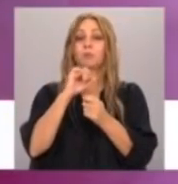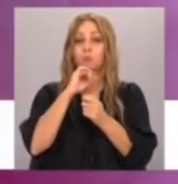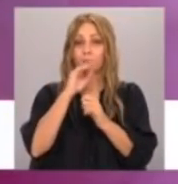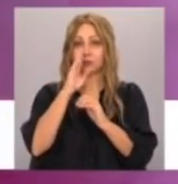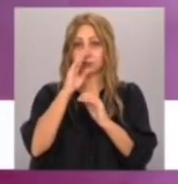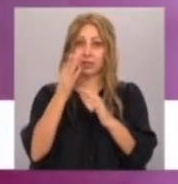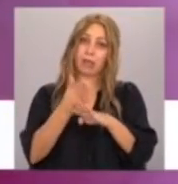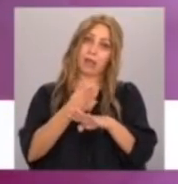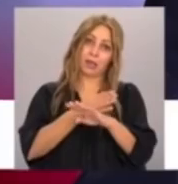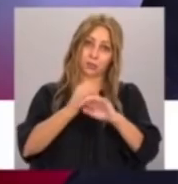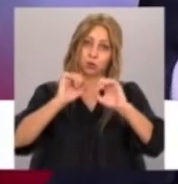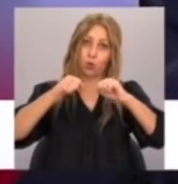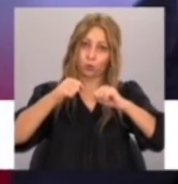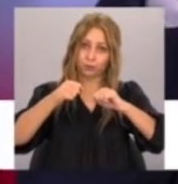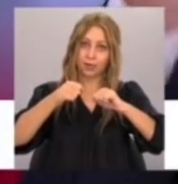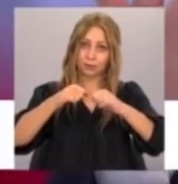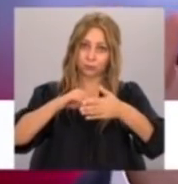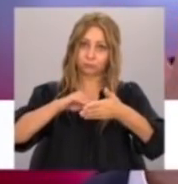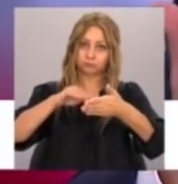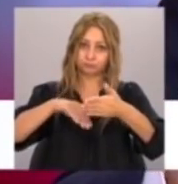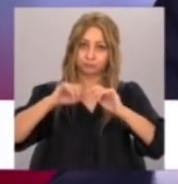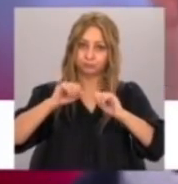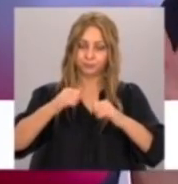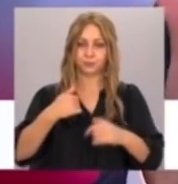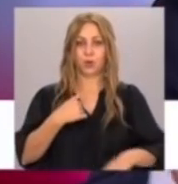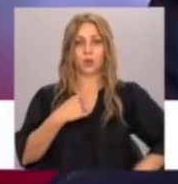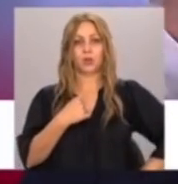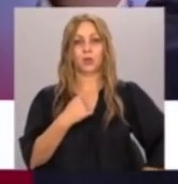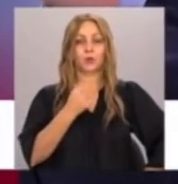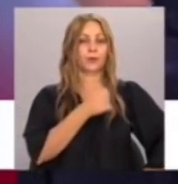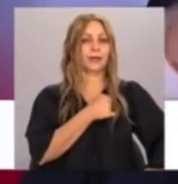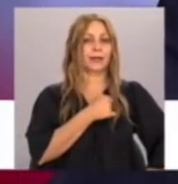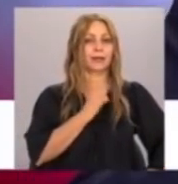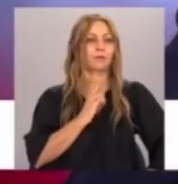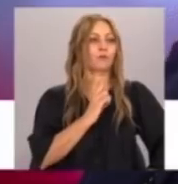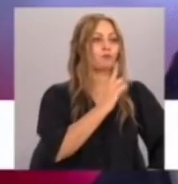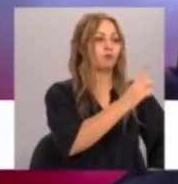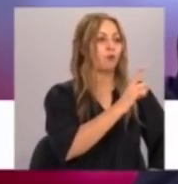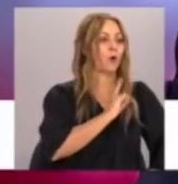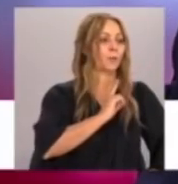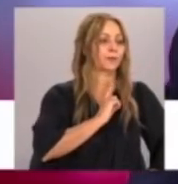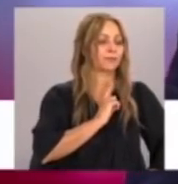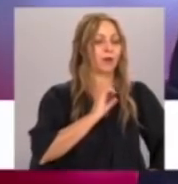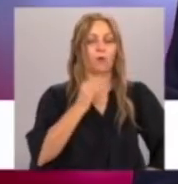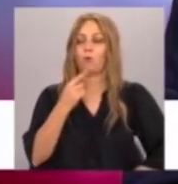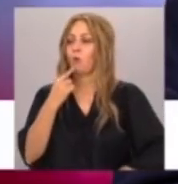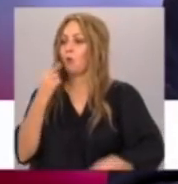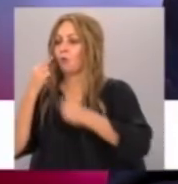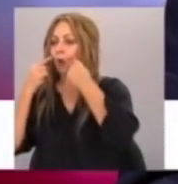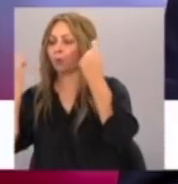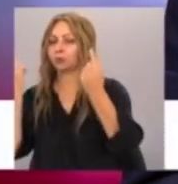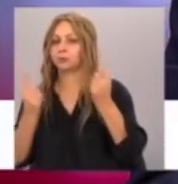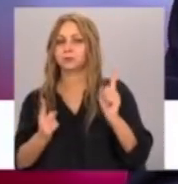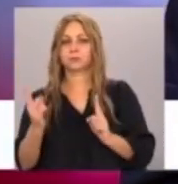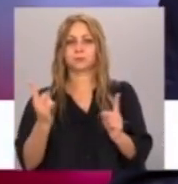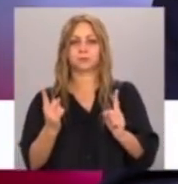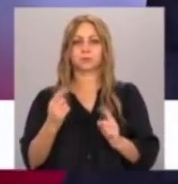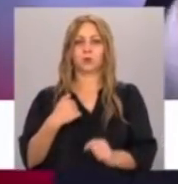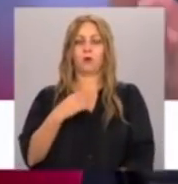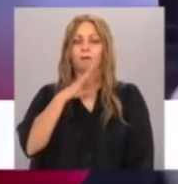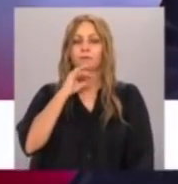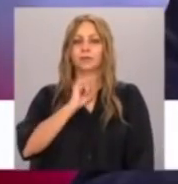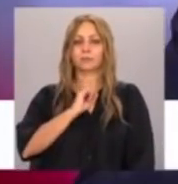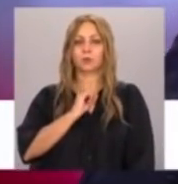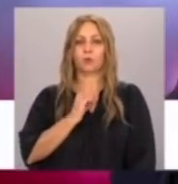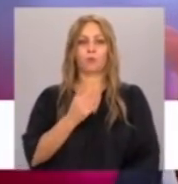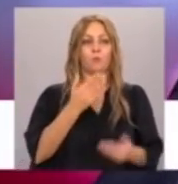lá agora eu pura e simplesmente sai de casa e vou ao privado ou público conforme quiser ou se pega no meu